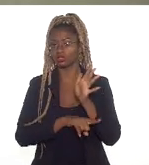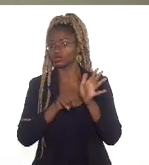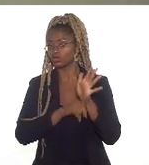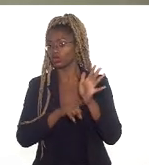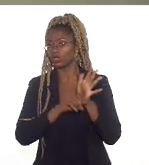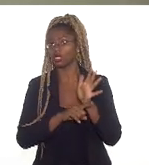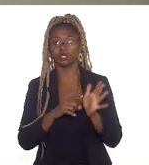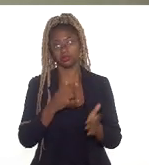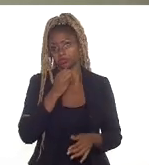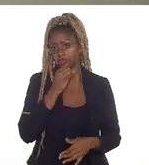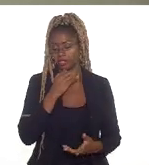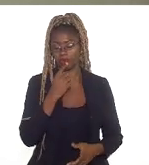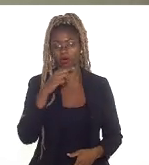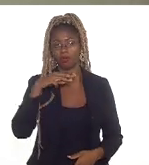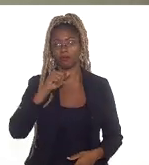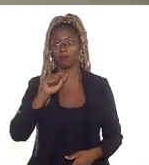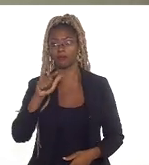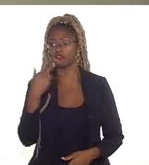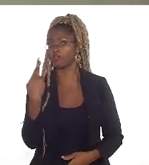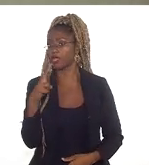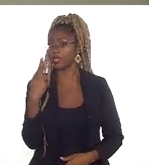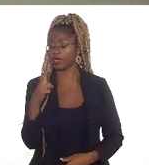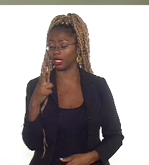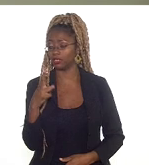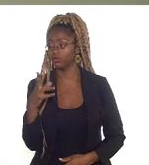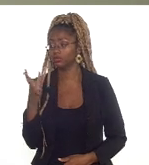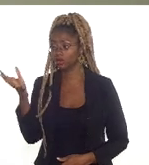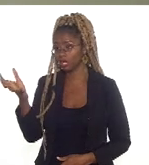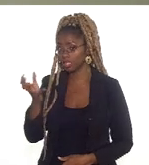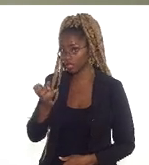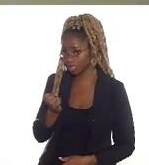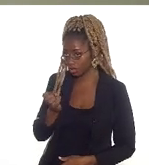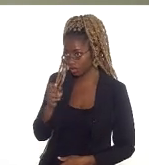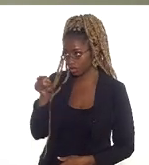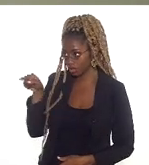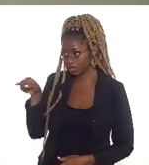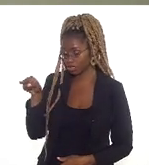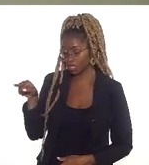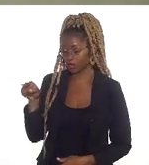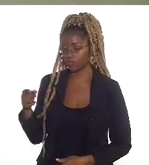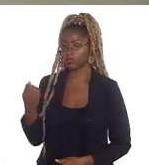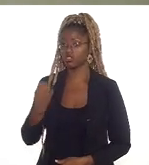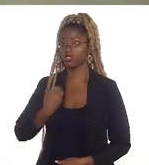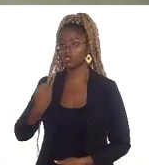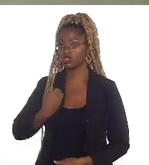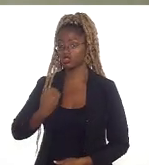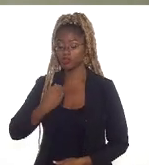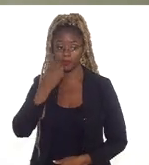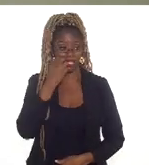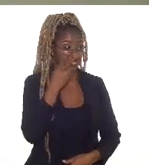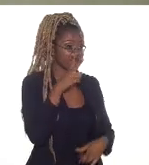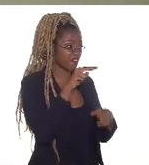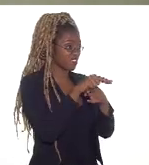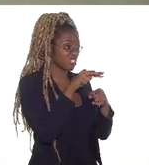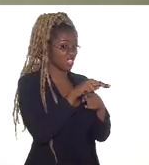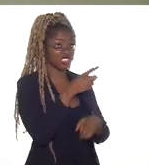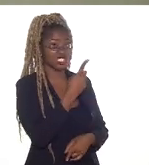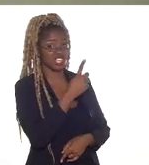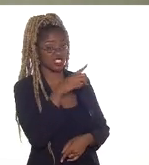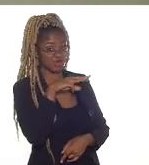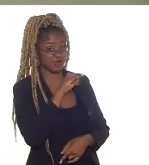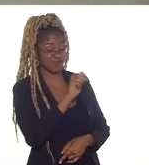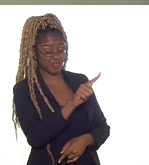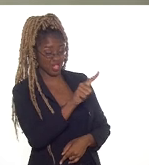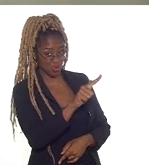foi R$ 1.000, e que o senhor recebe esse número e que o senhor verifica se os R$ 1.000 foram alocados